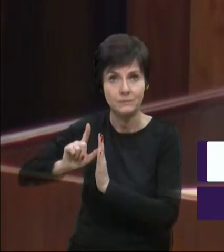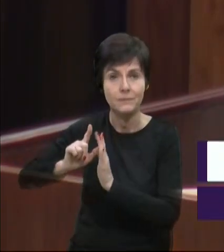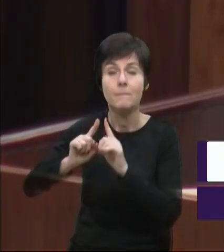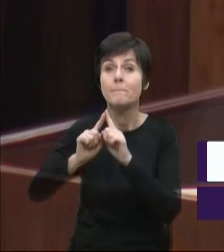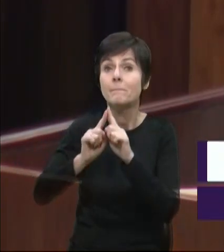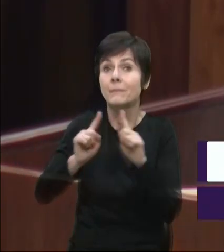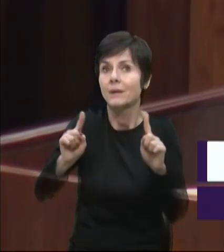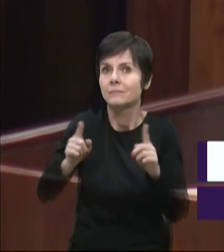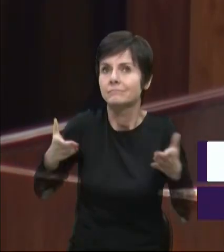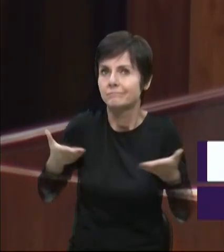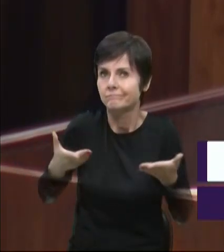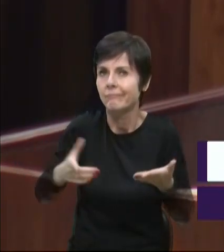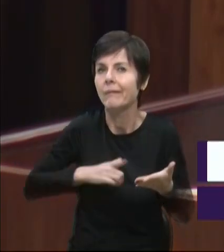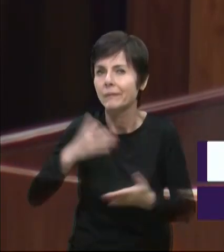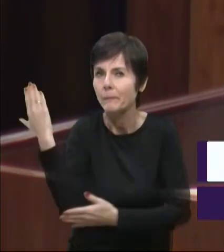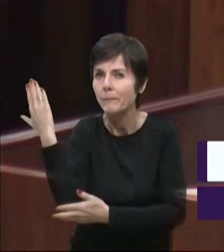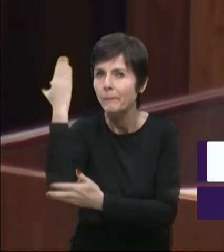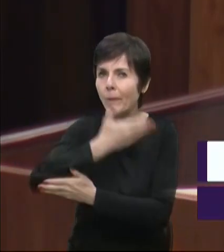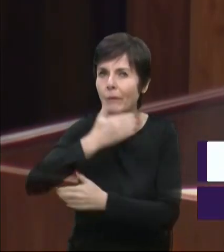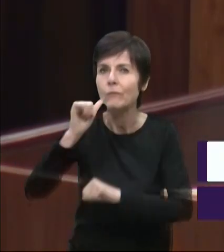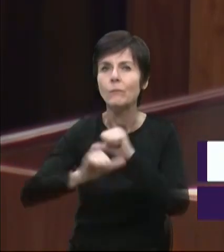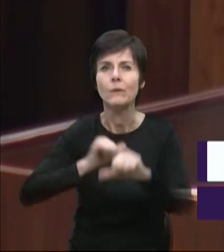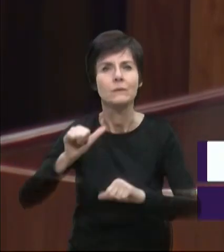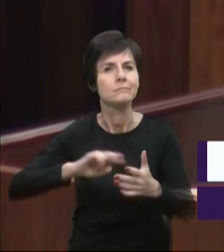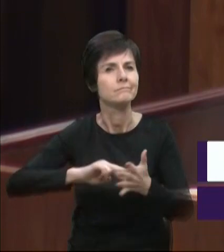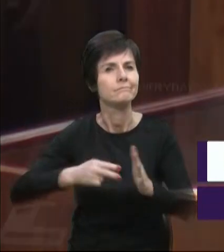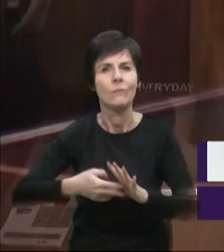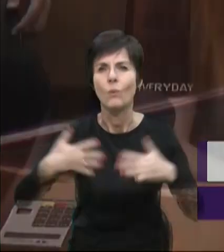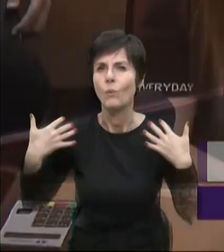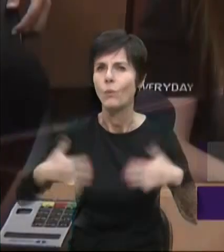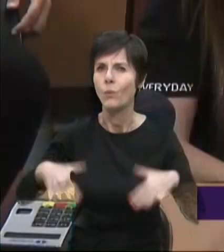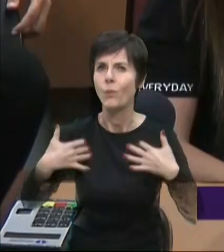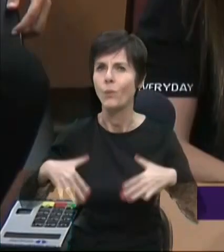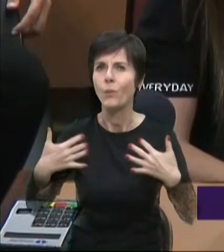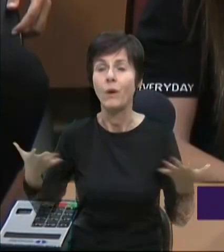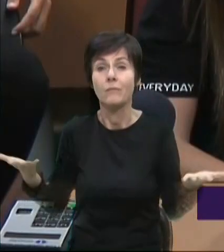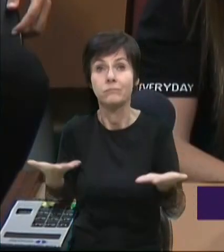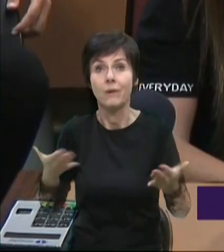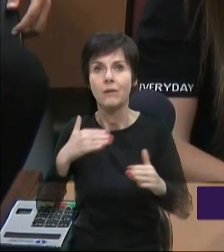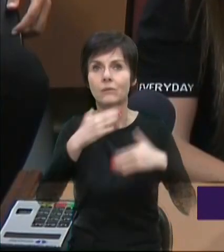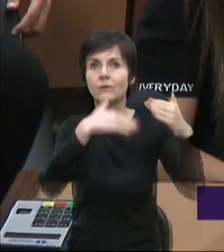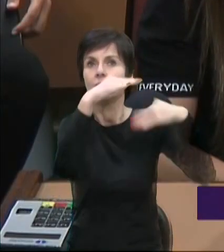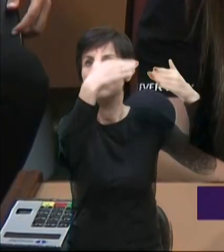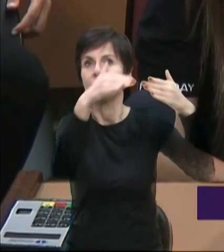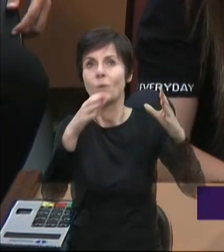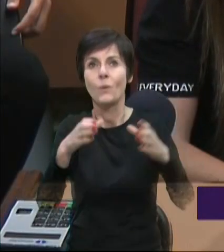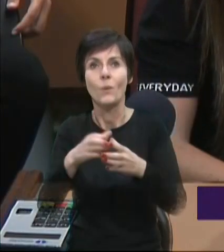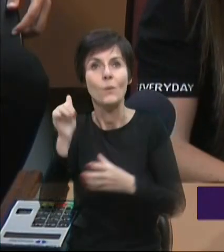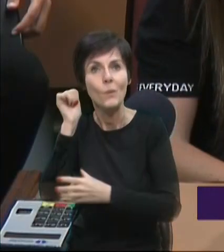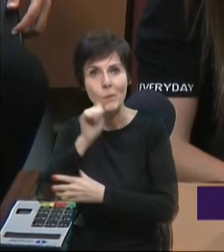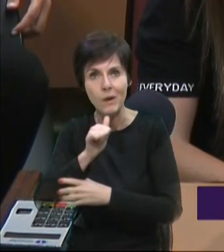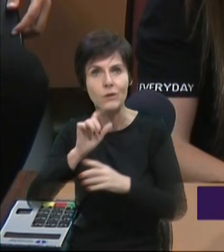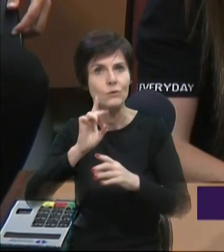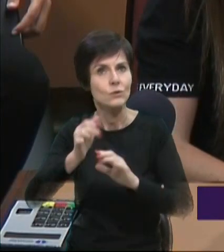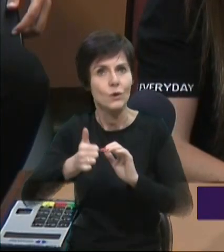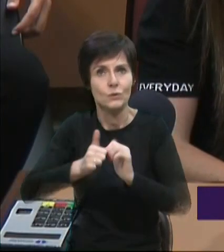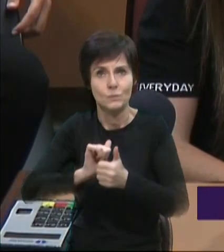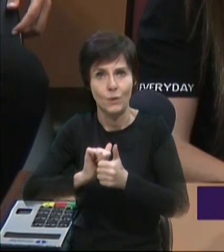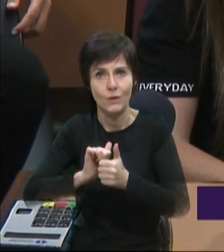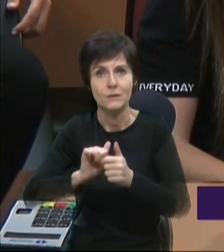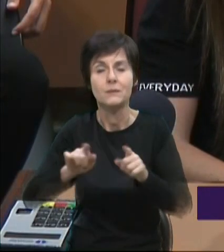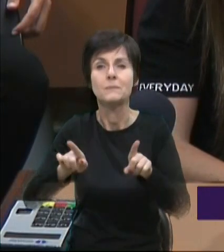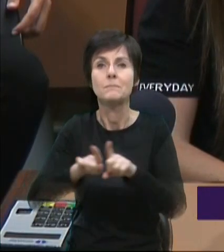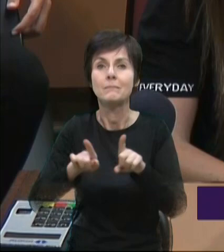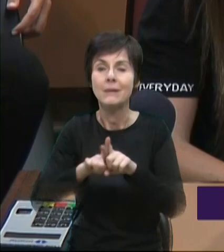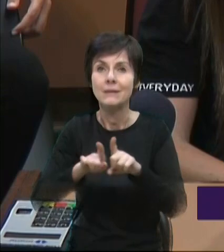Entretanto, temos testemunhado uma mudança significativa. Estamos vendo a ascensão do esporte feminino, não apenas como uma manifestação de